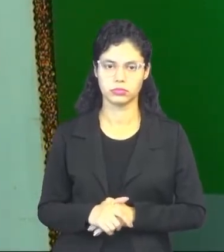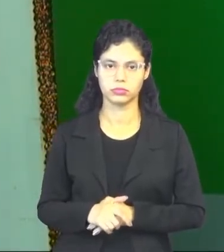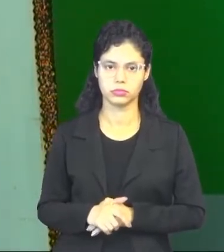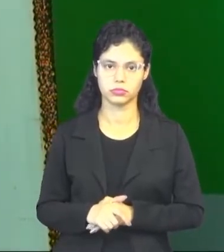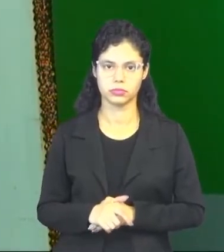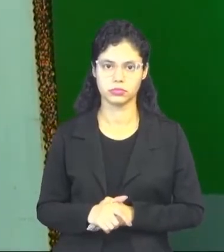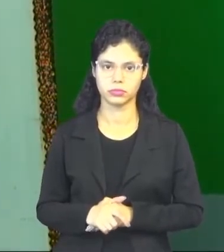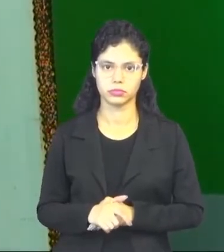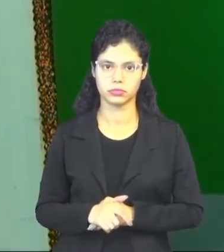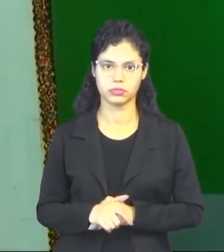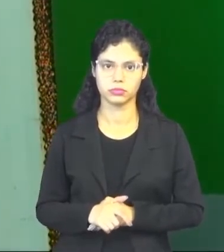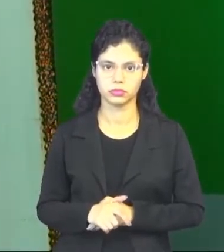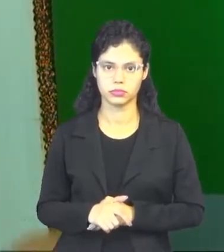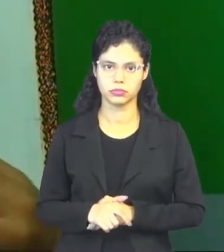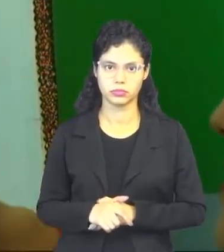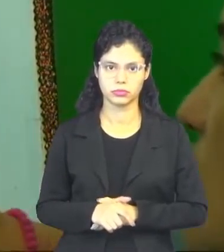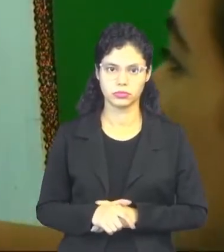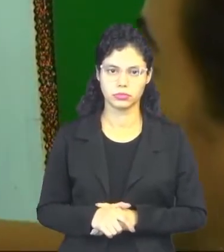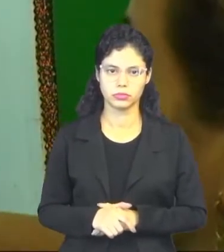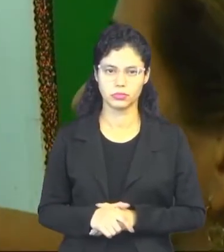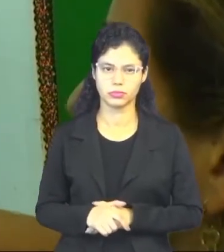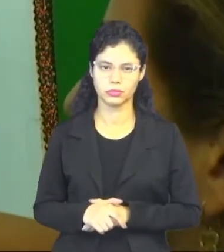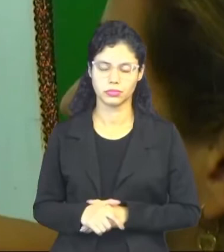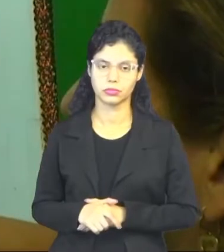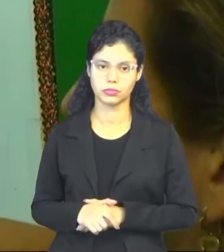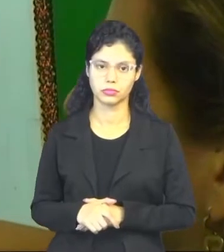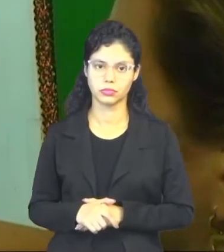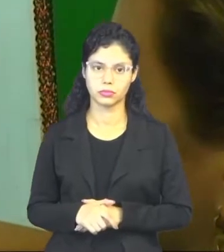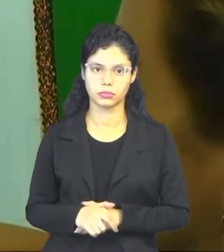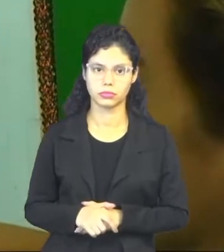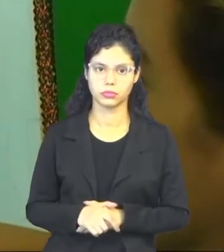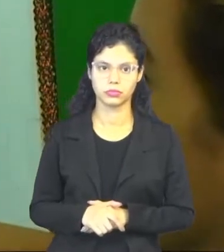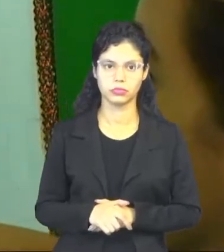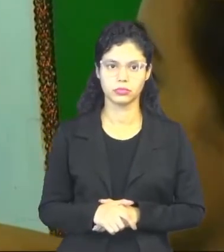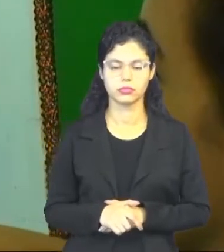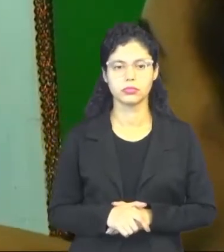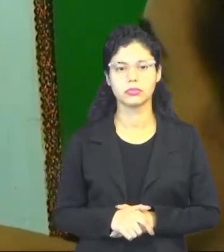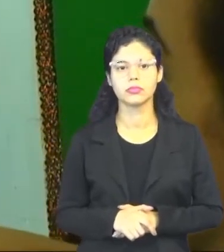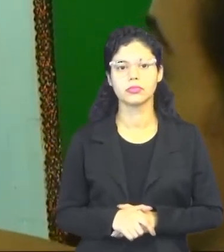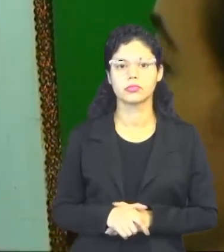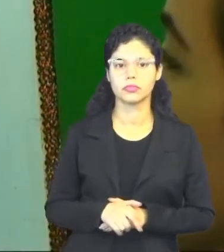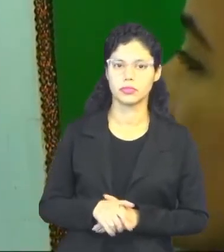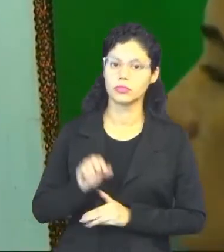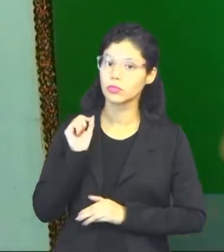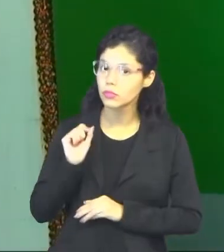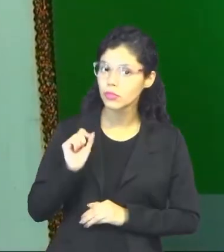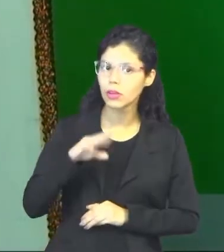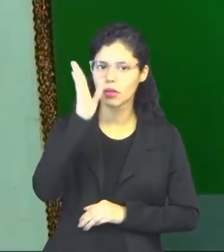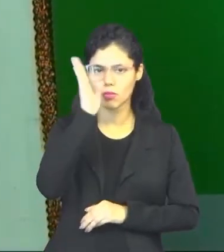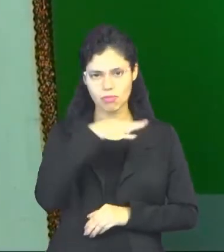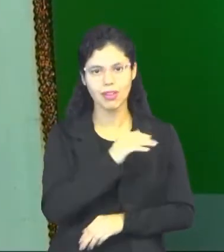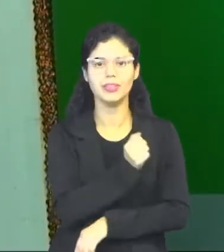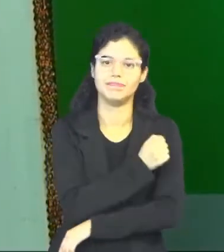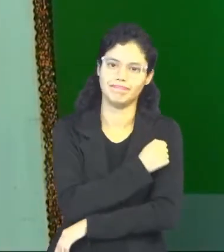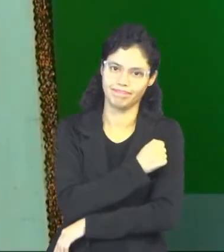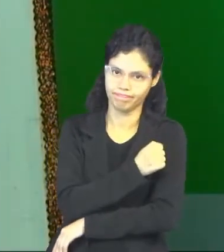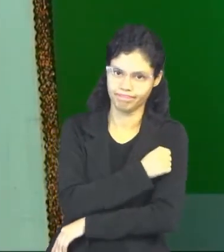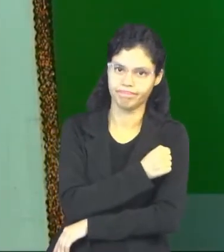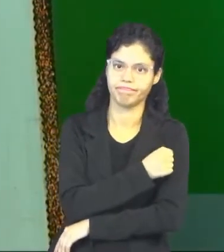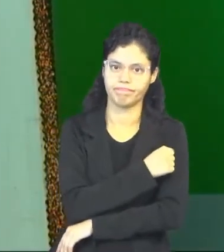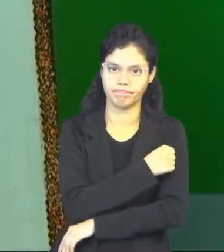O que será que ele imaginou? Como será o Joãozinho na escola? Ele imaginou que ele seria olha só,